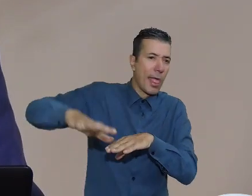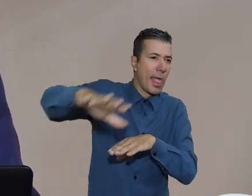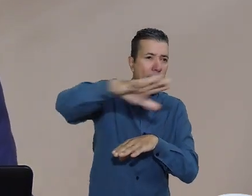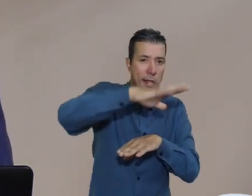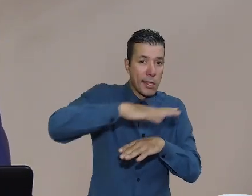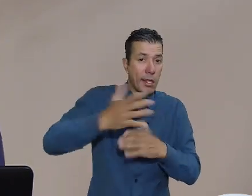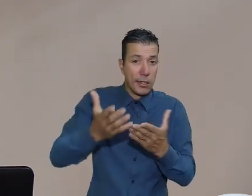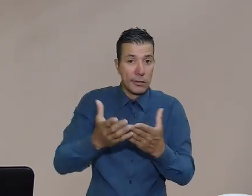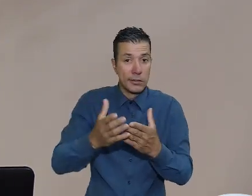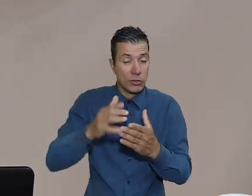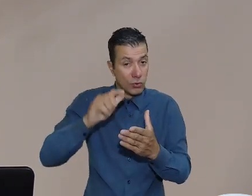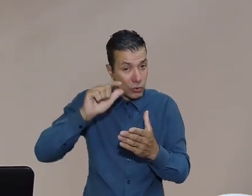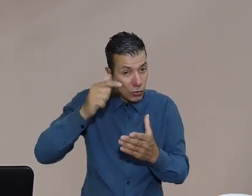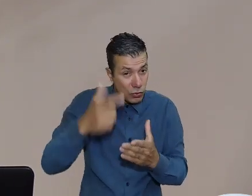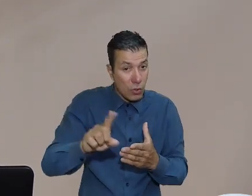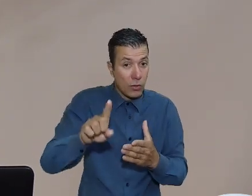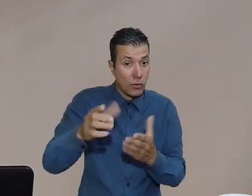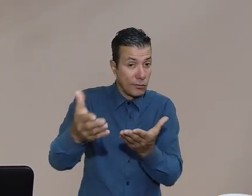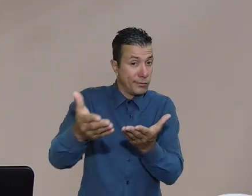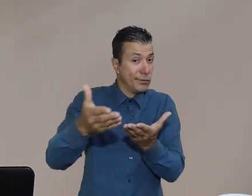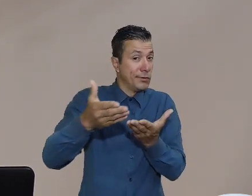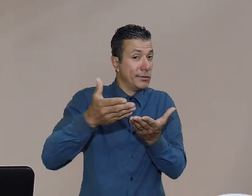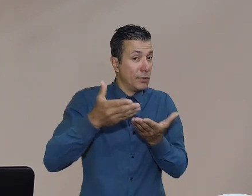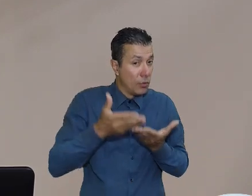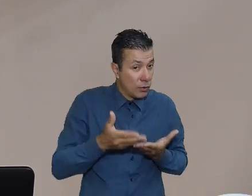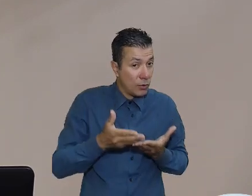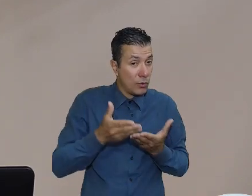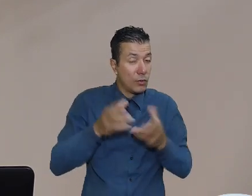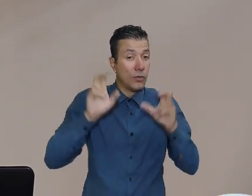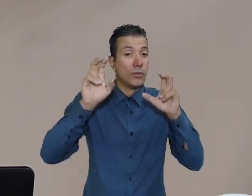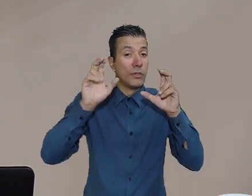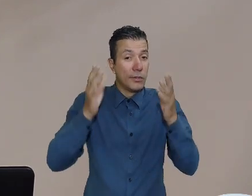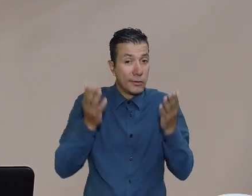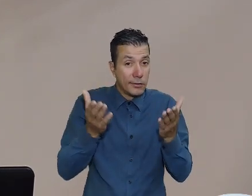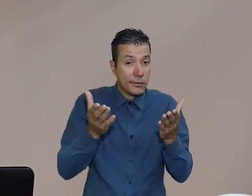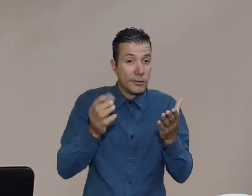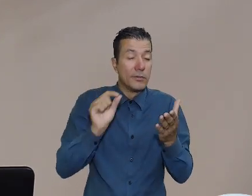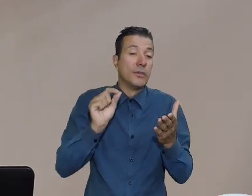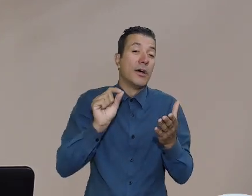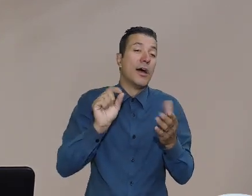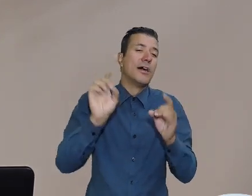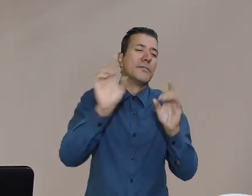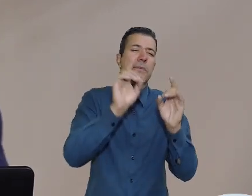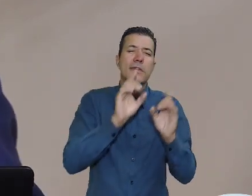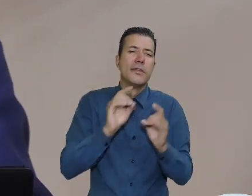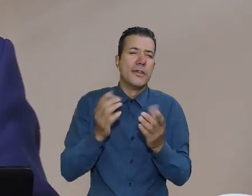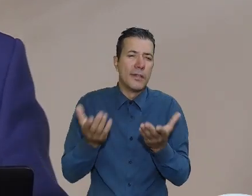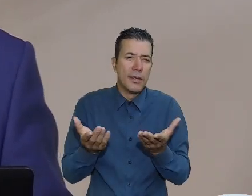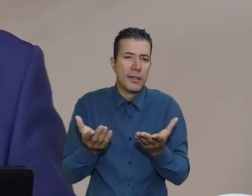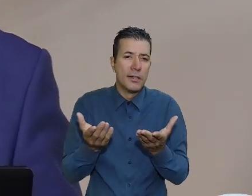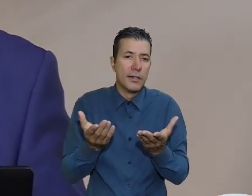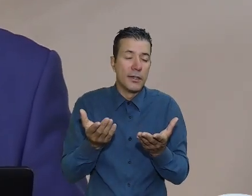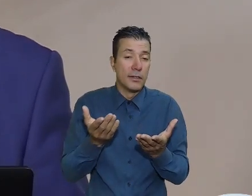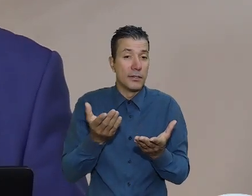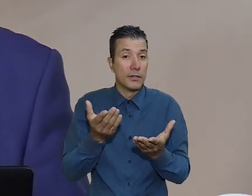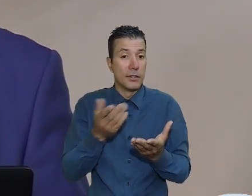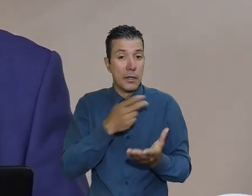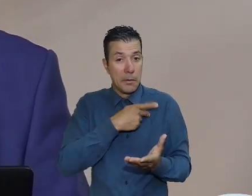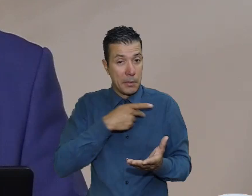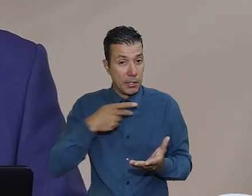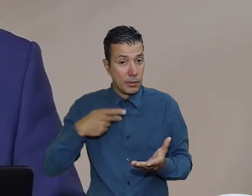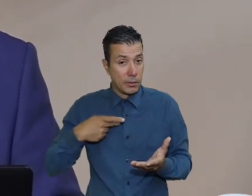das outras vezes, eu quero convidar os nossos convidados de hoje. Nós temos mais dois convidados especiais. Quero convidar aqui, em primeiro lugar, o